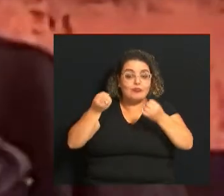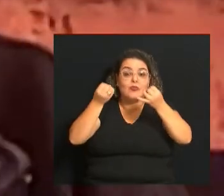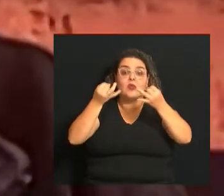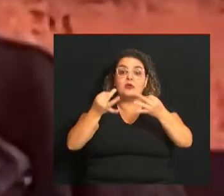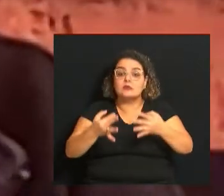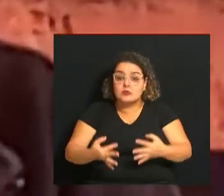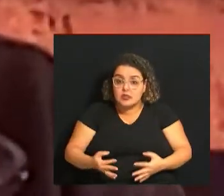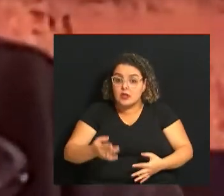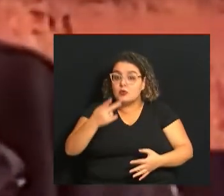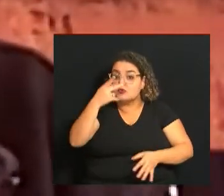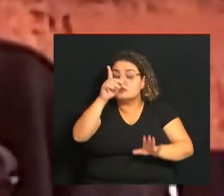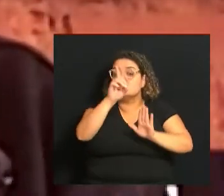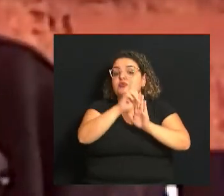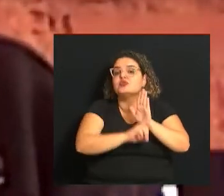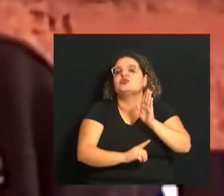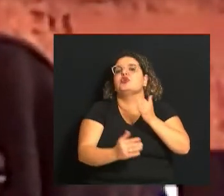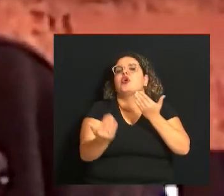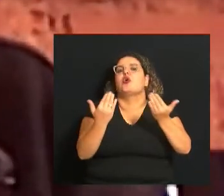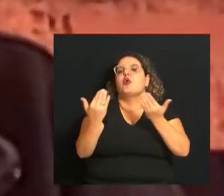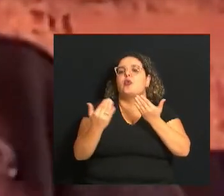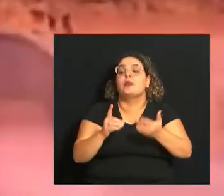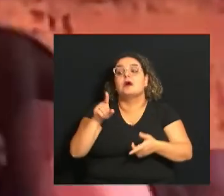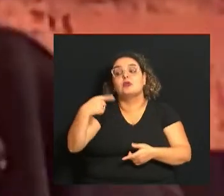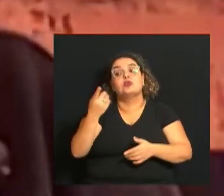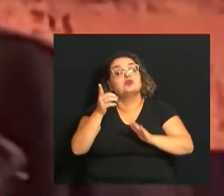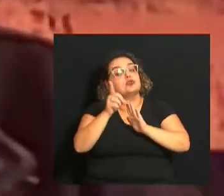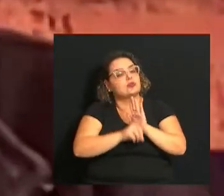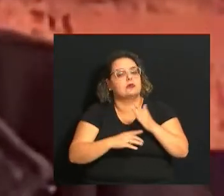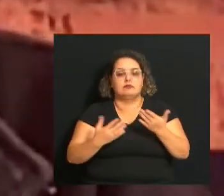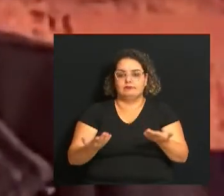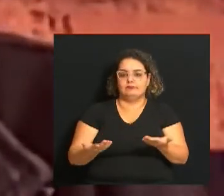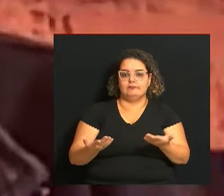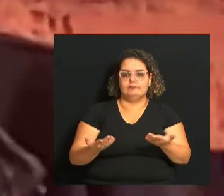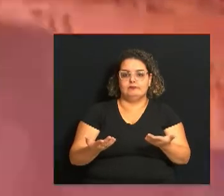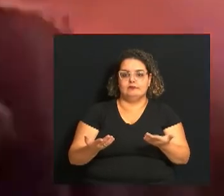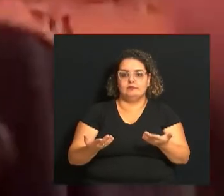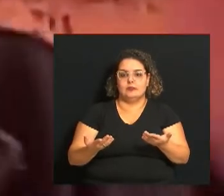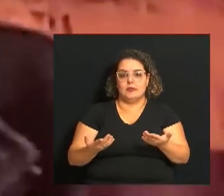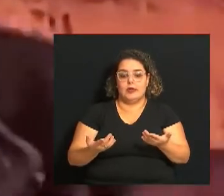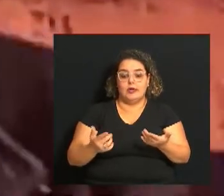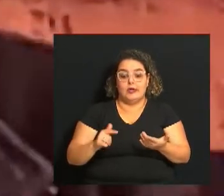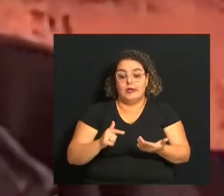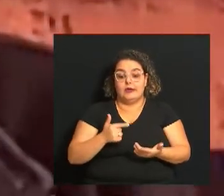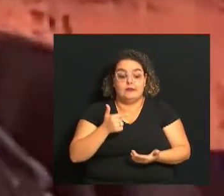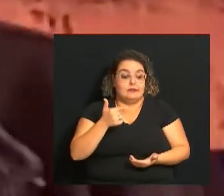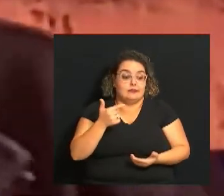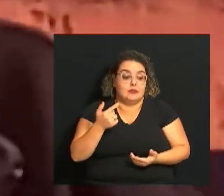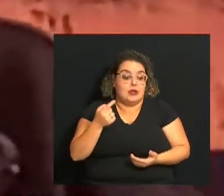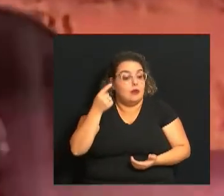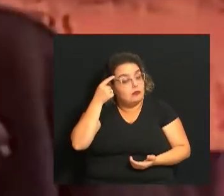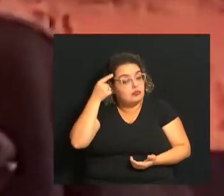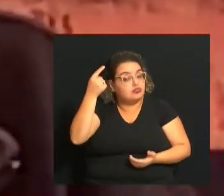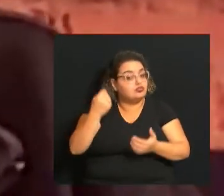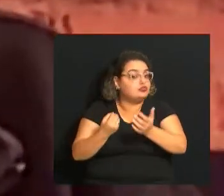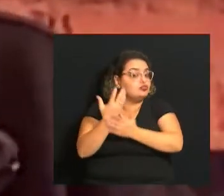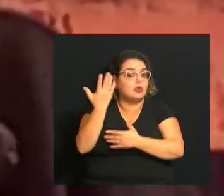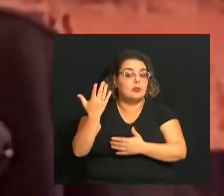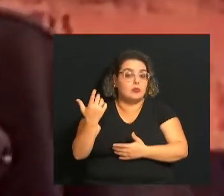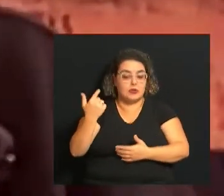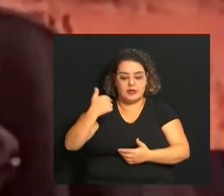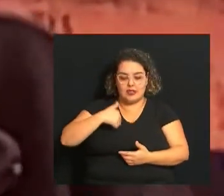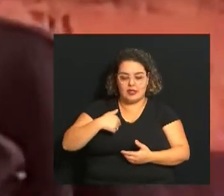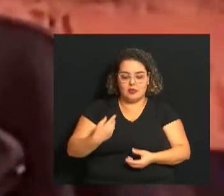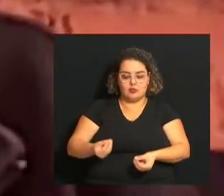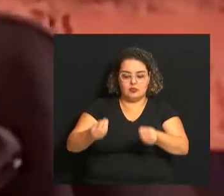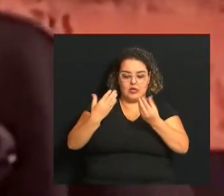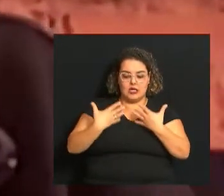sobre os outros. Isso é a economia da escassez. Quer dizer, o cobertor está curto e você inventa um argumento qualquer que não dá para